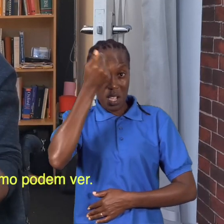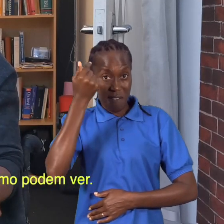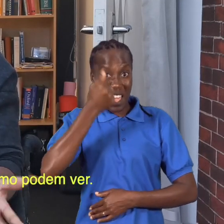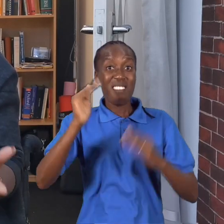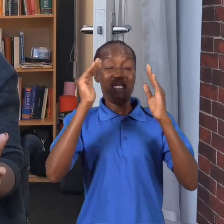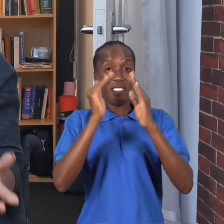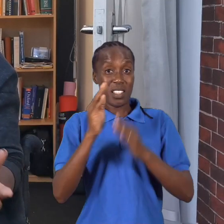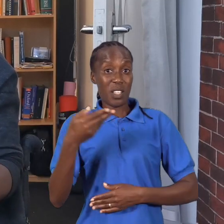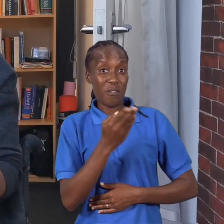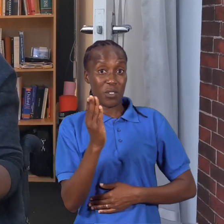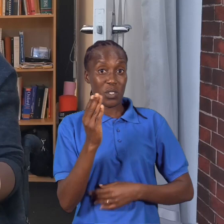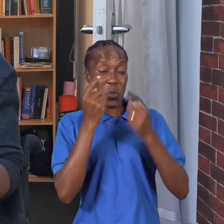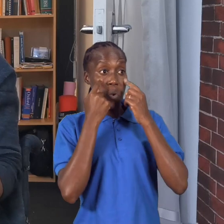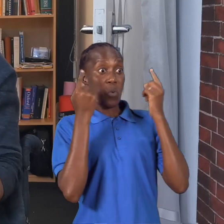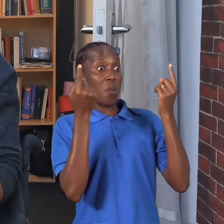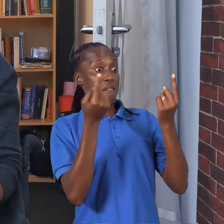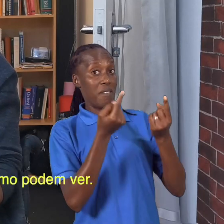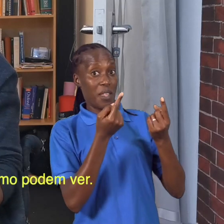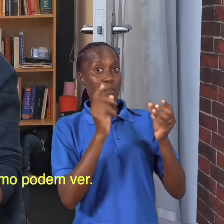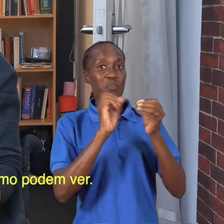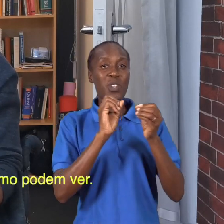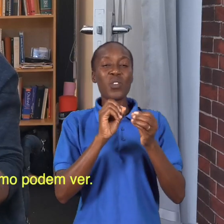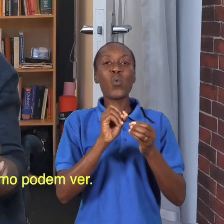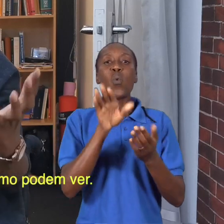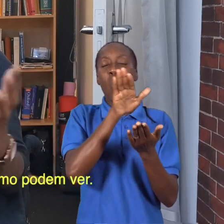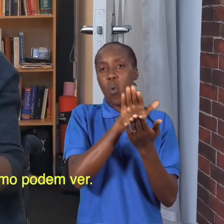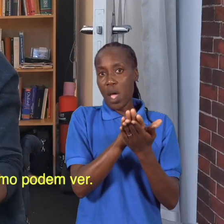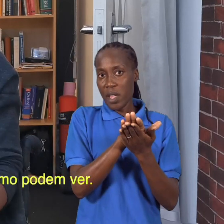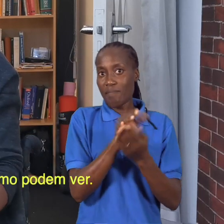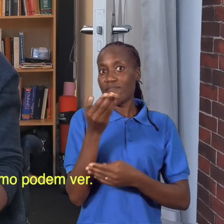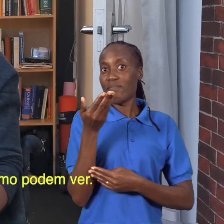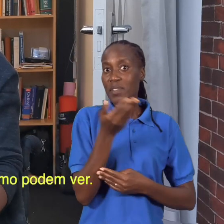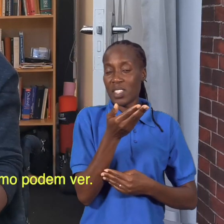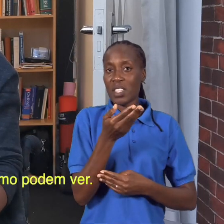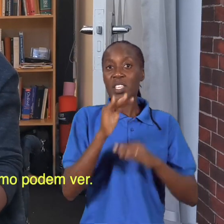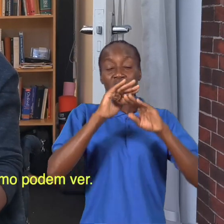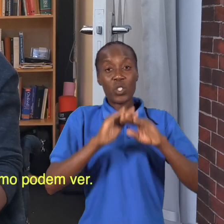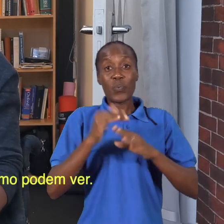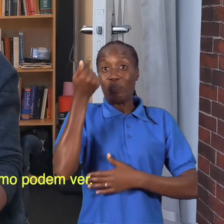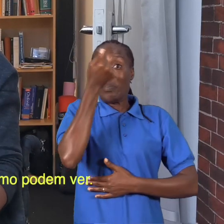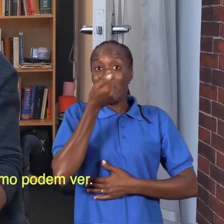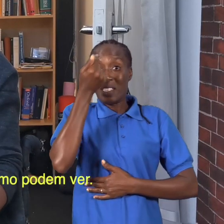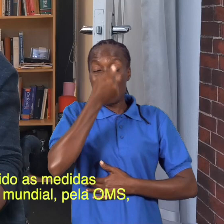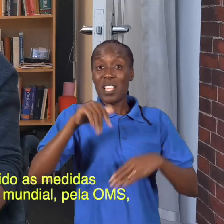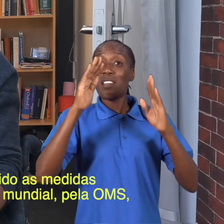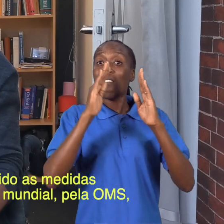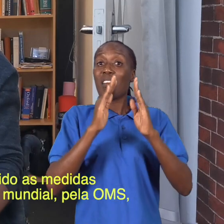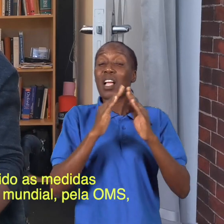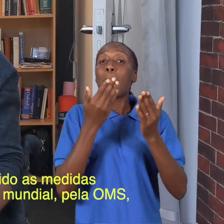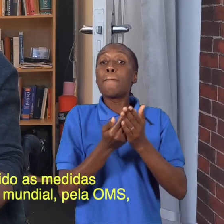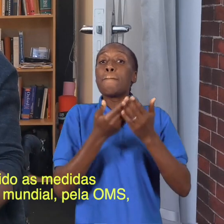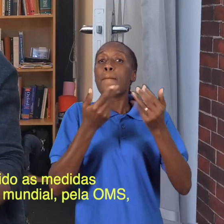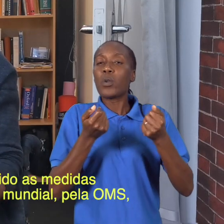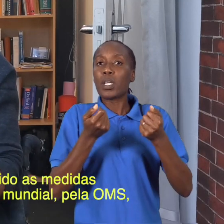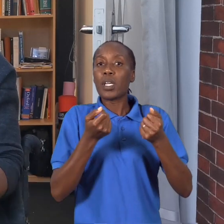Estou a gravar de casa, como vocês podem ver, porque isto é um seminário de consultório. Mas estou a